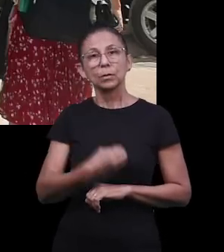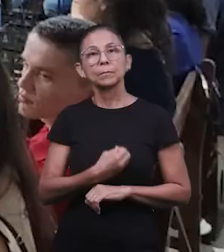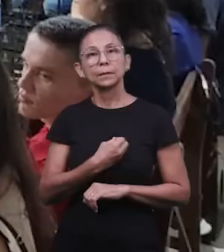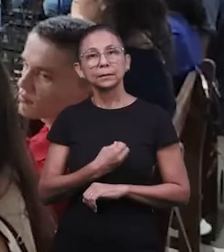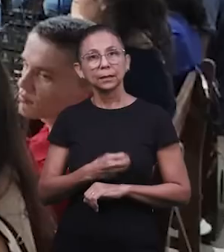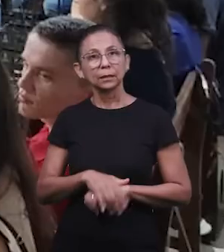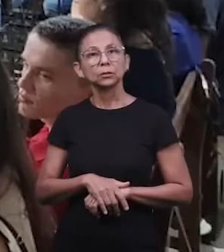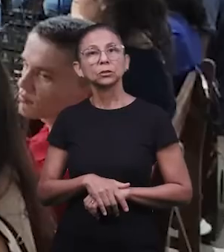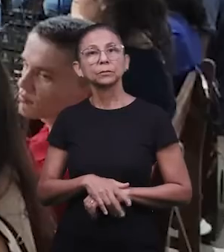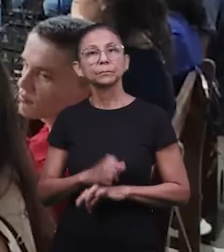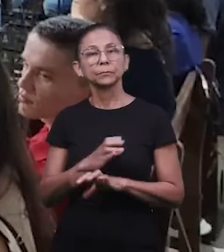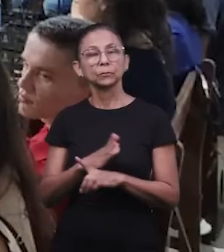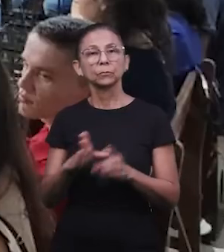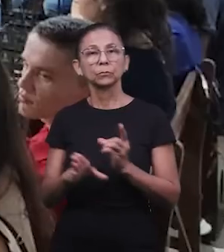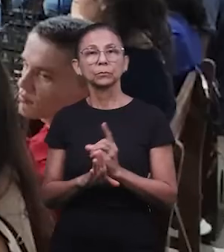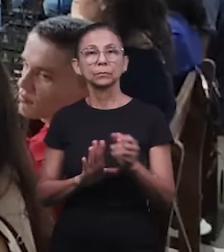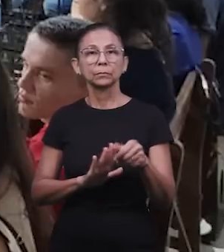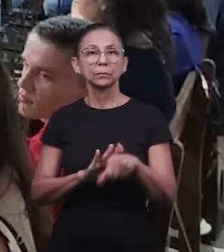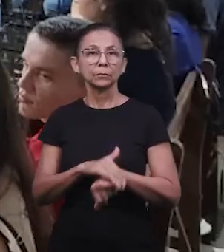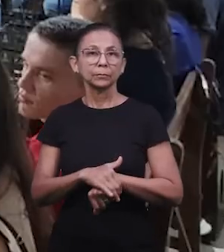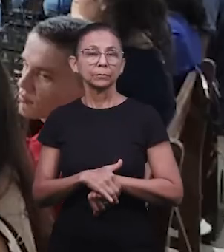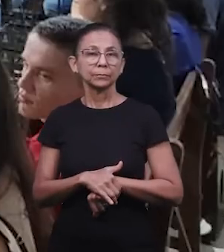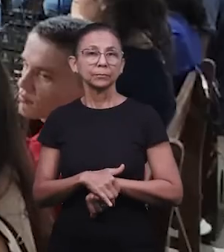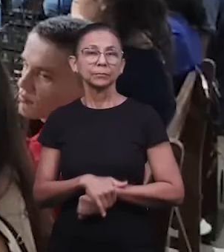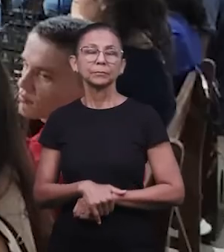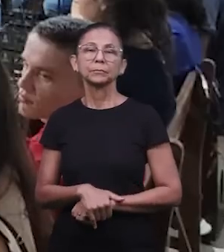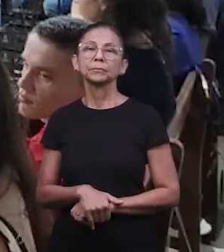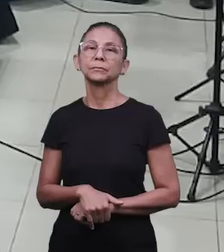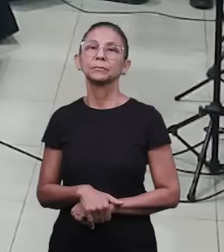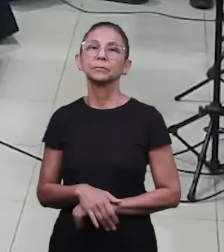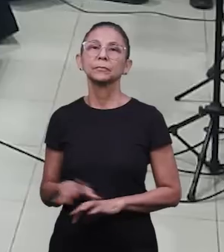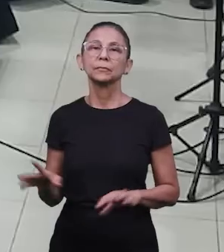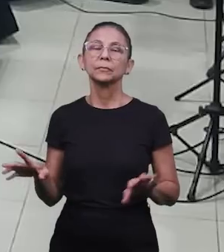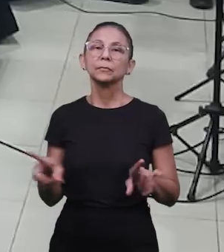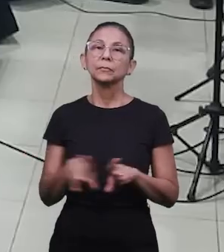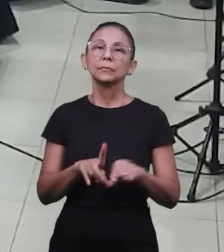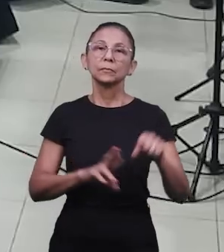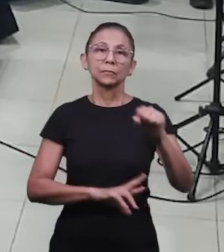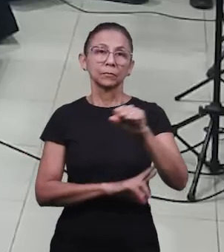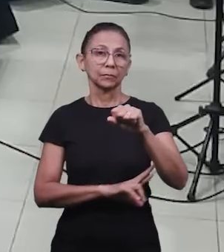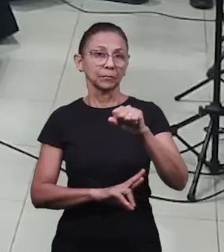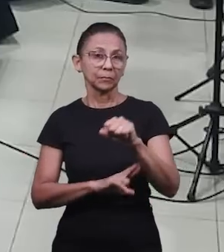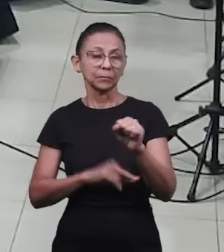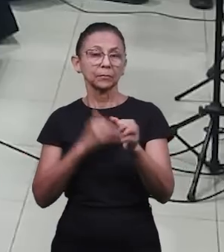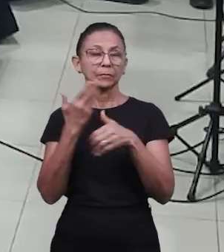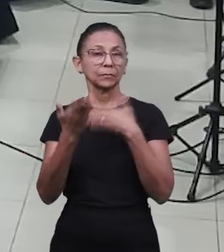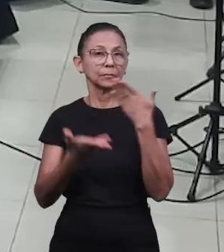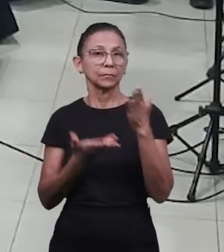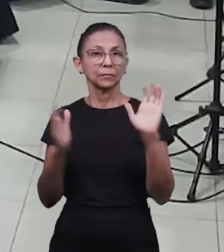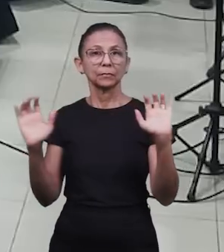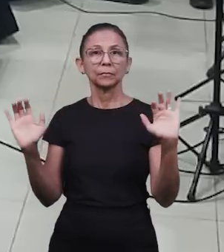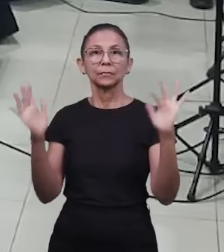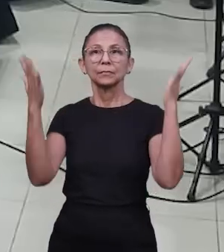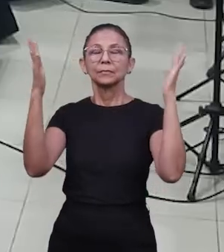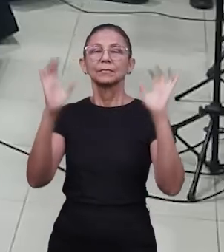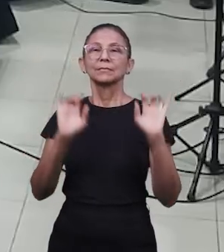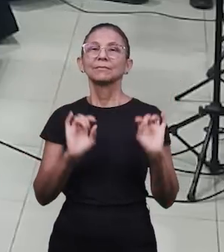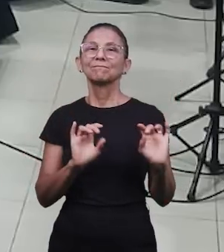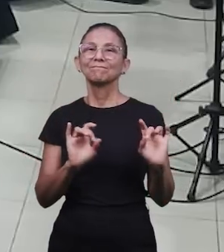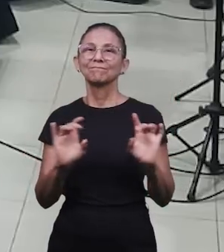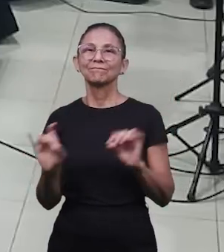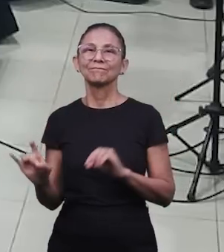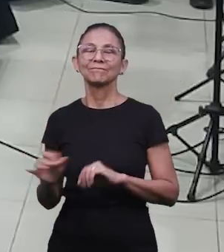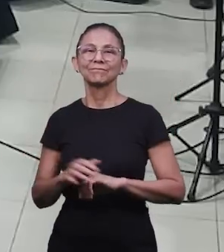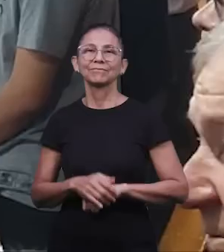pessoas estiveram presentes nesta ação, que só terminou no culto à noite. E os irmãos de Rondônia também deram assistência a um